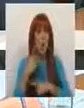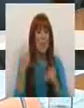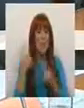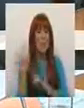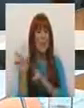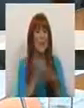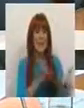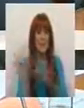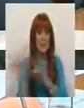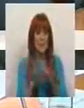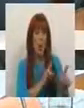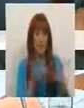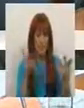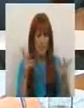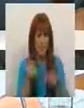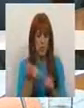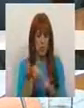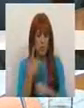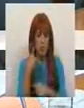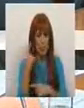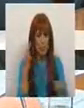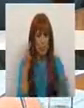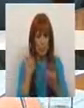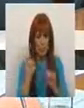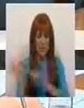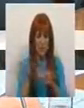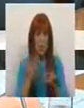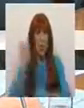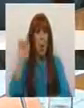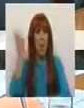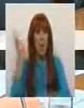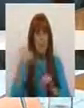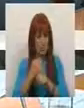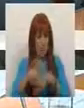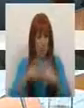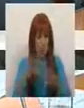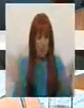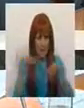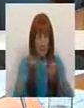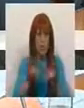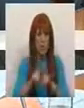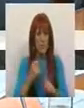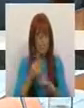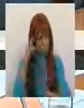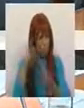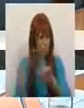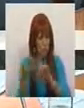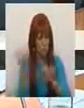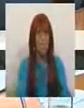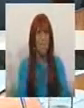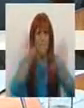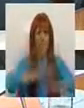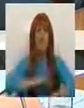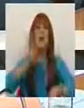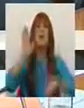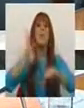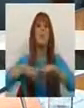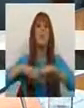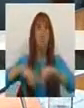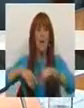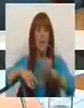de transportes. Os serviços públicos de transportes deveriam ser mais eficientes e mais eficazes. E por